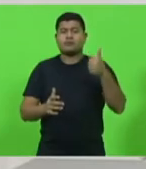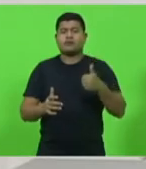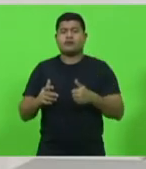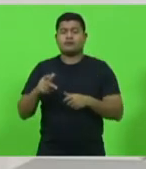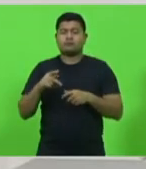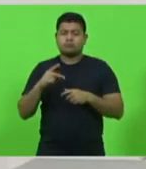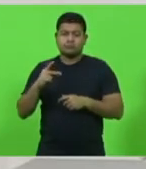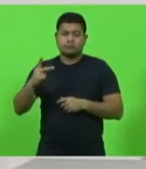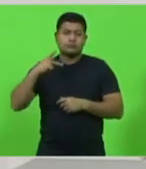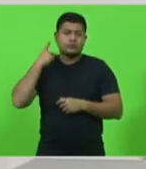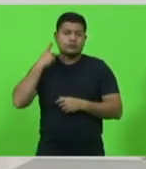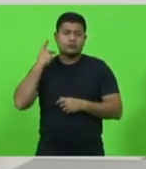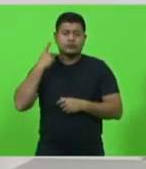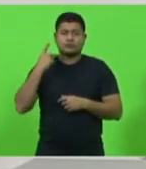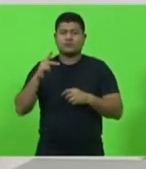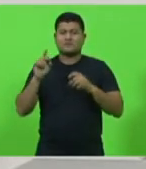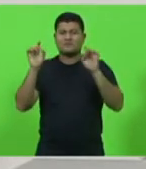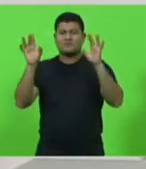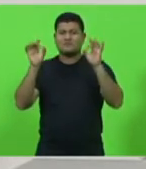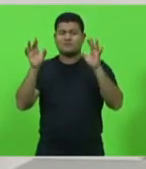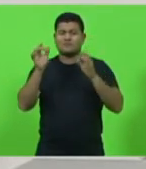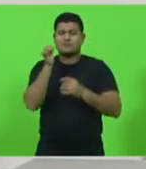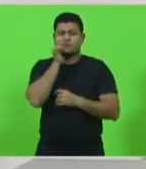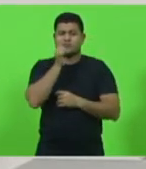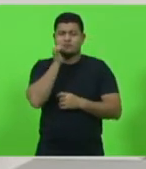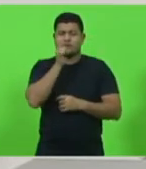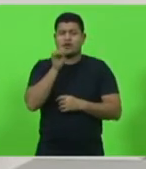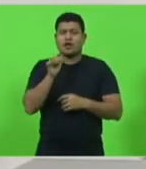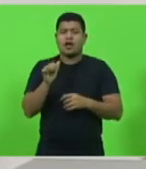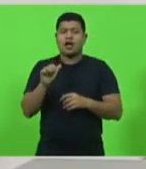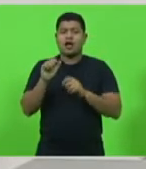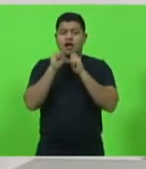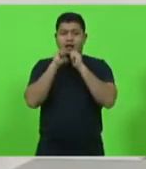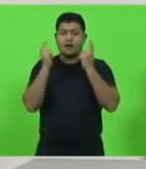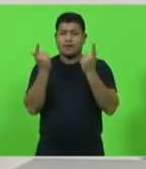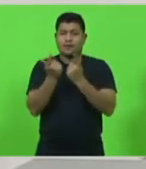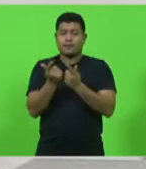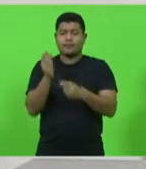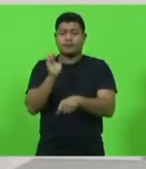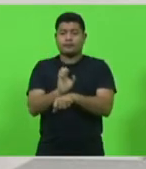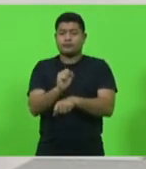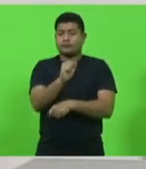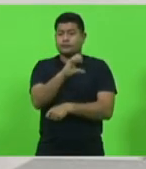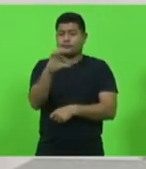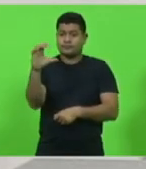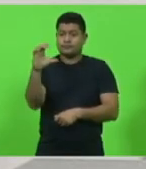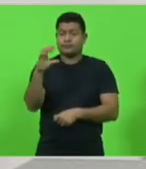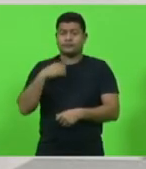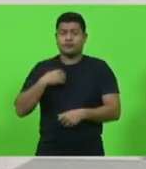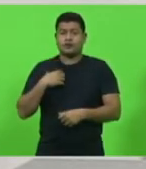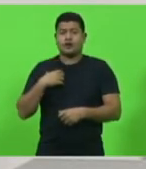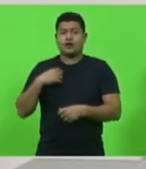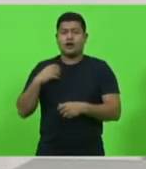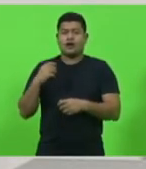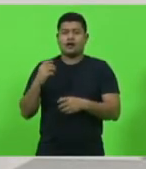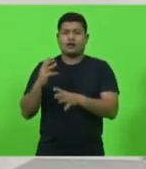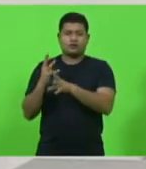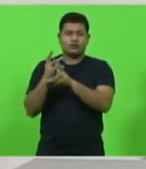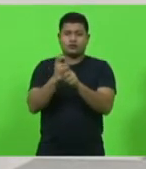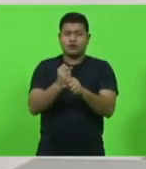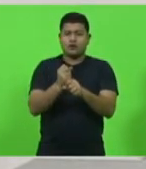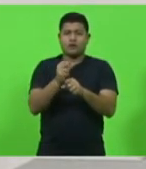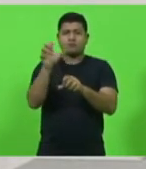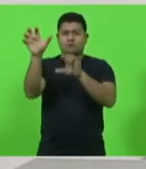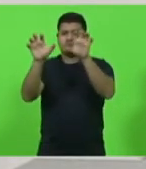Especial da Mulher na Assembleia Legislativa do Estado de Santa Catarina. Dos 27 estados do Distrito